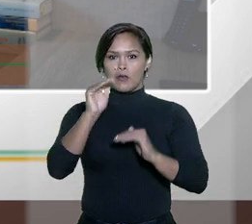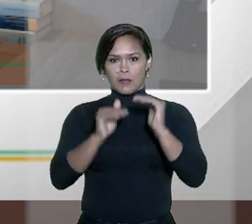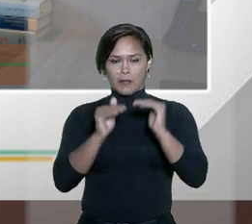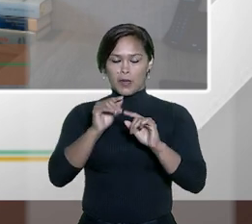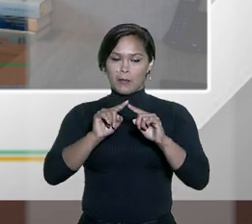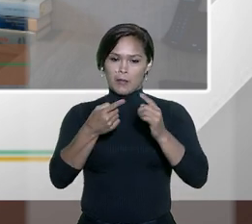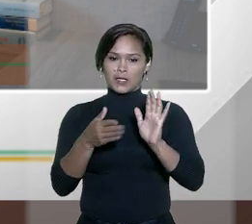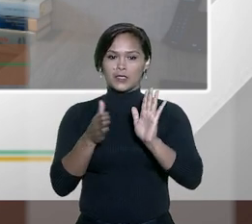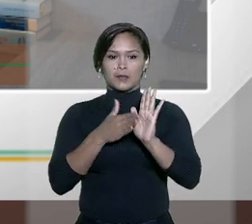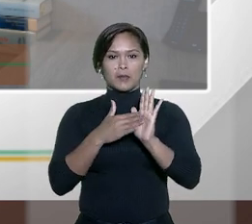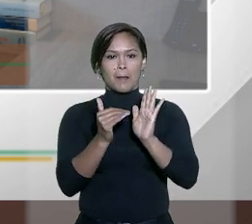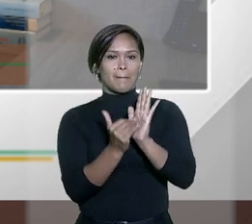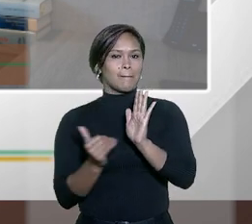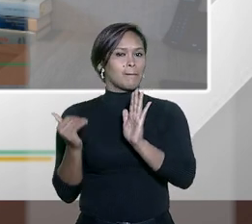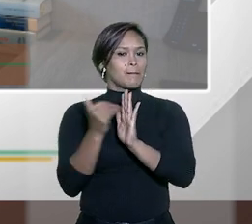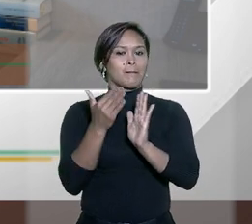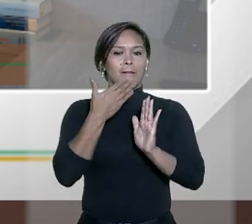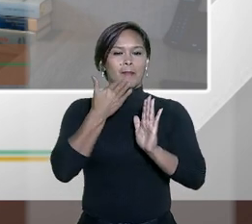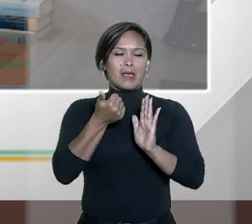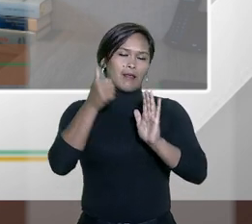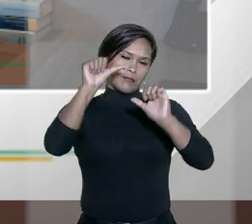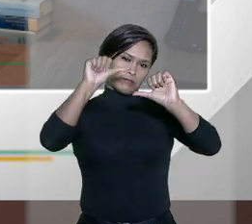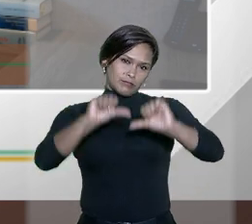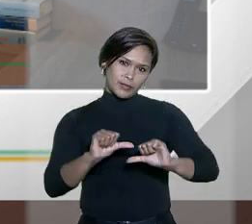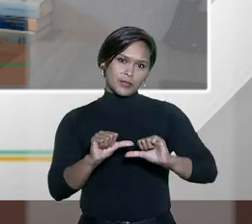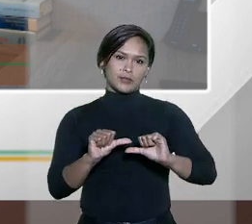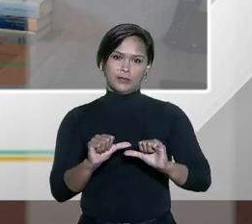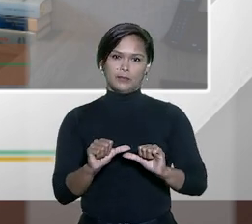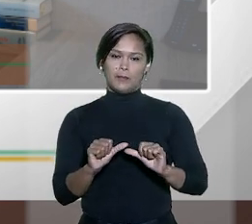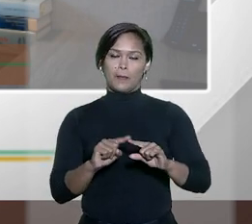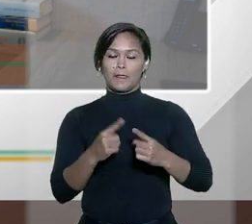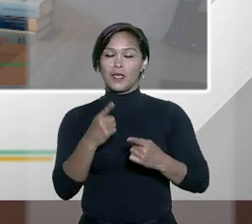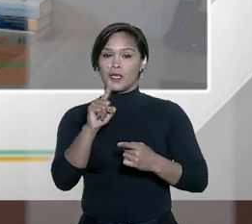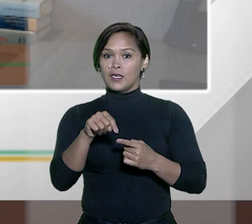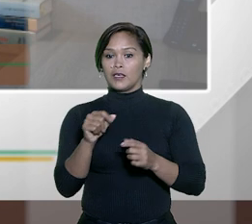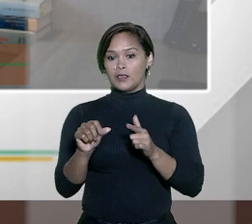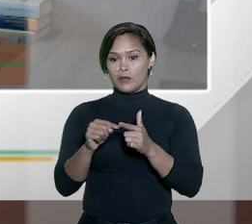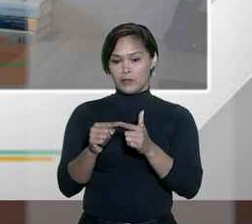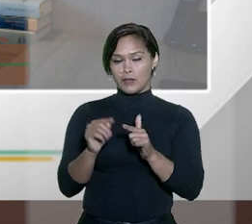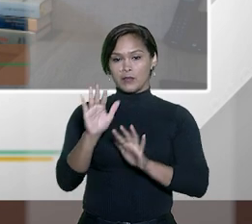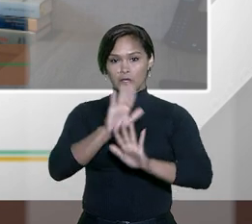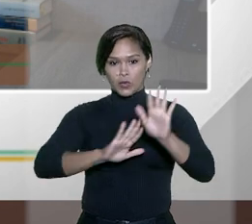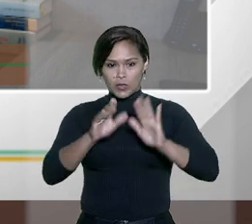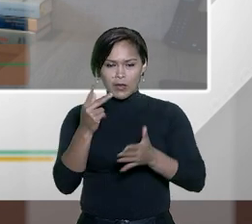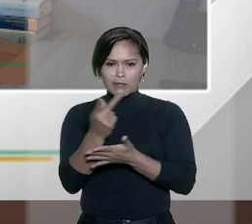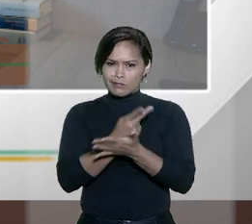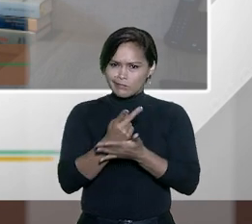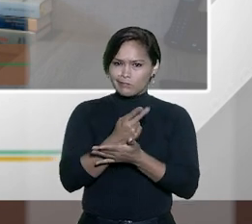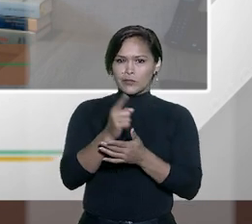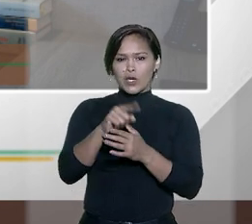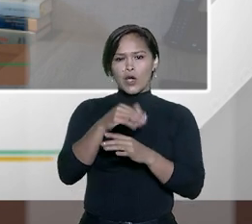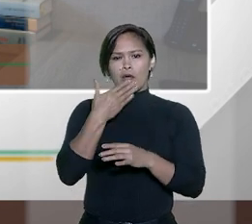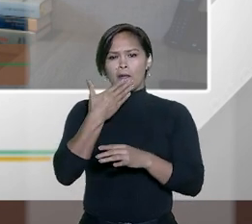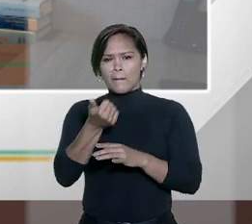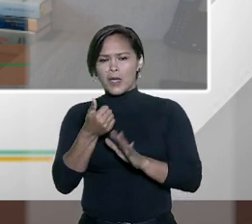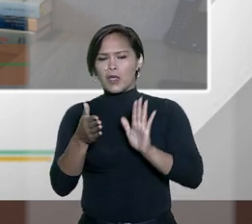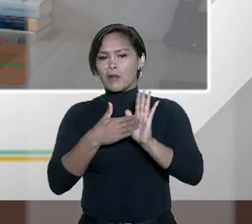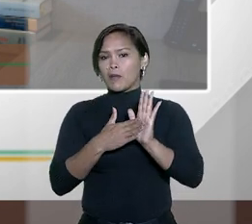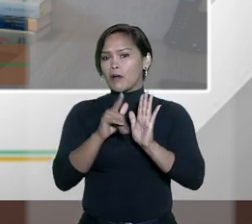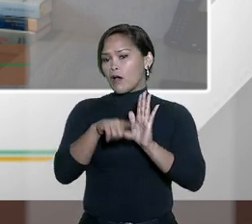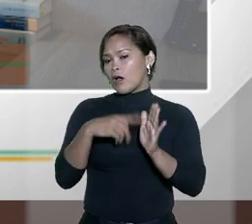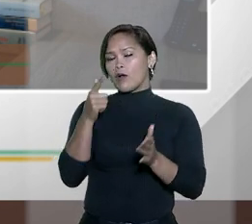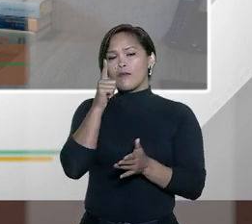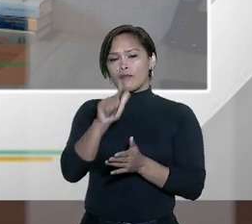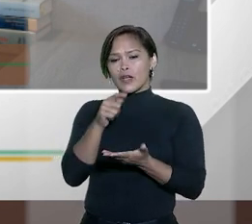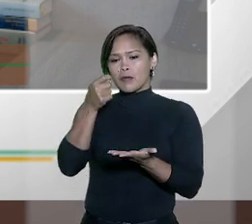médio, porém existem propostas melhores e propostas não tão boas, né? Então, o primeiro cuidado é procurar a melhor proposta, né? Qual que é o melhor preço que